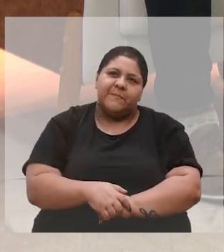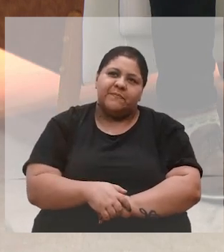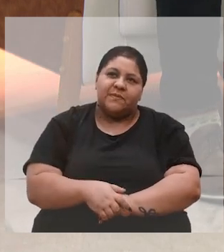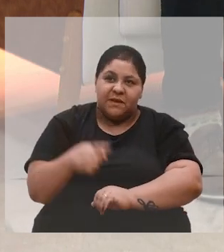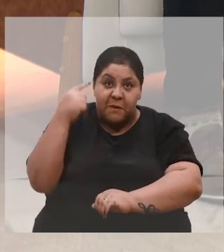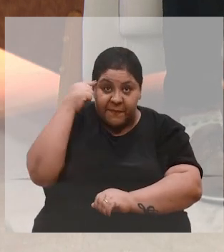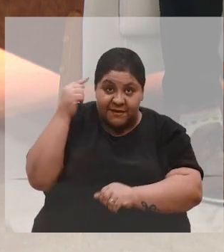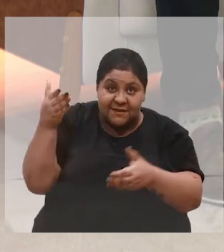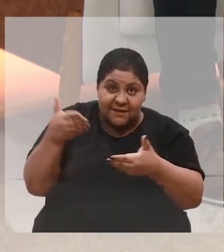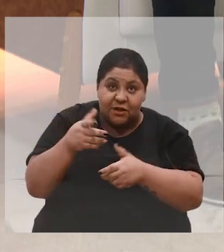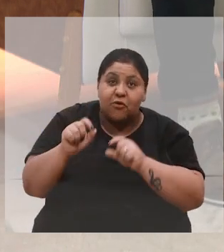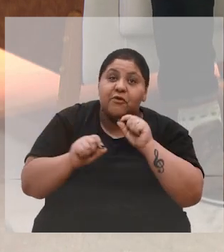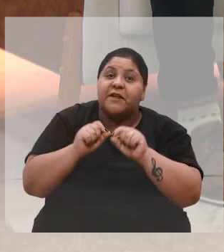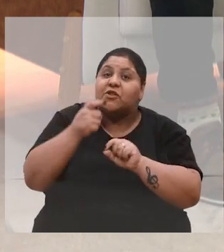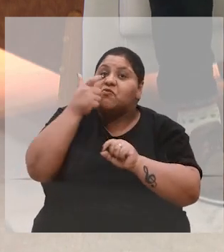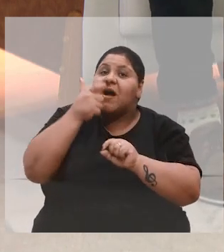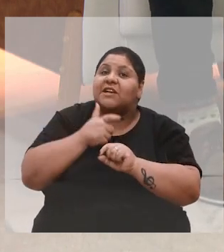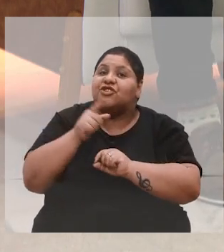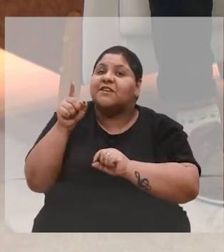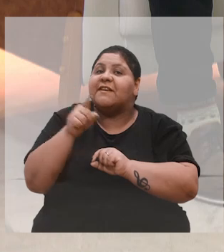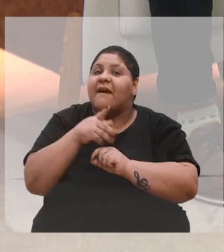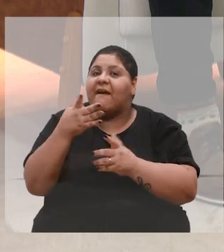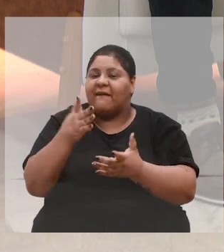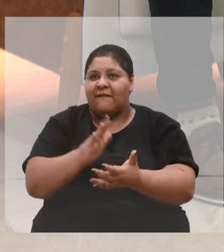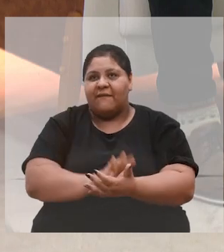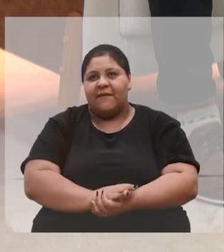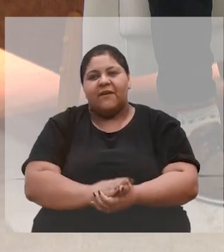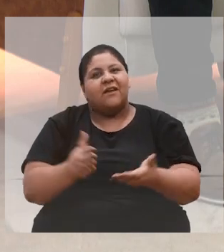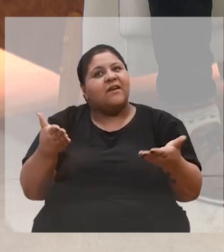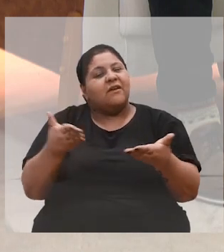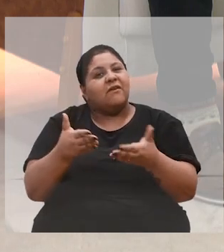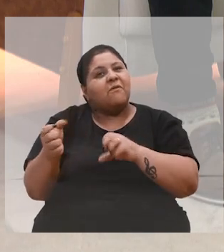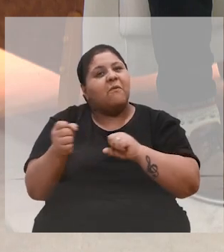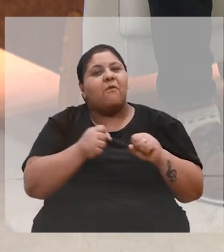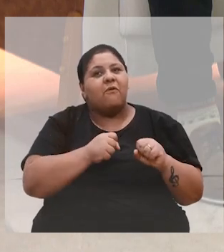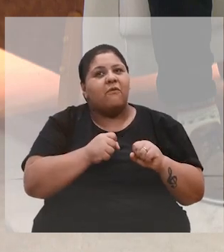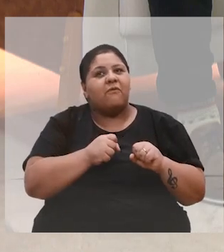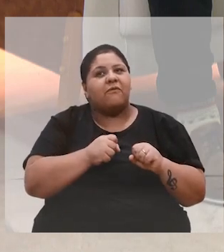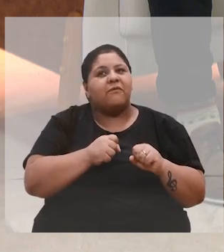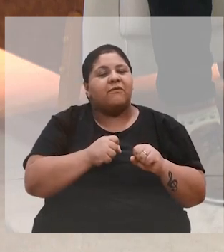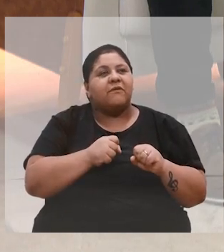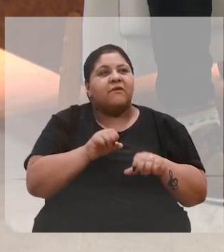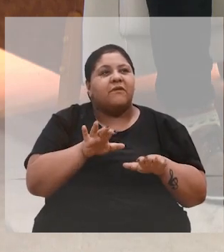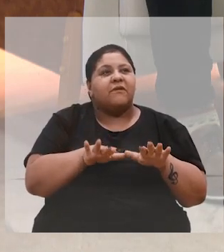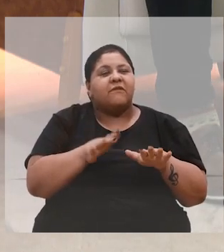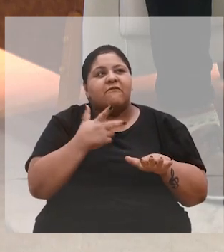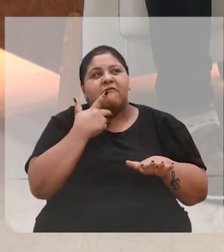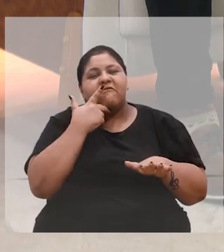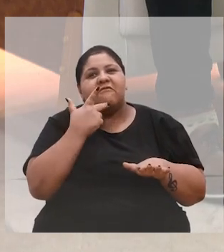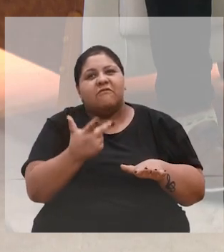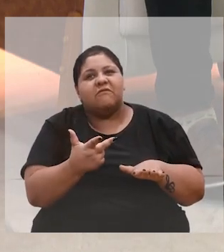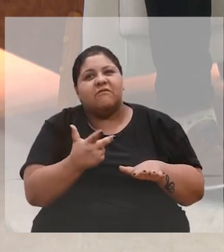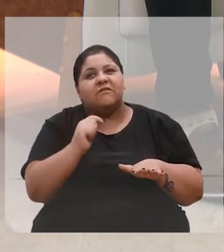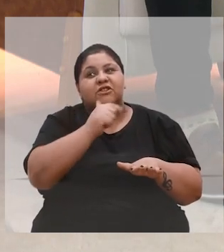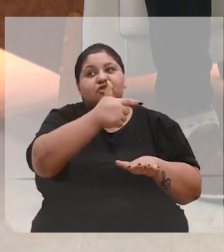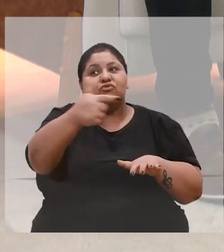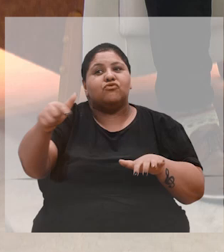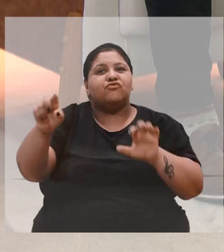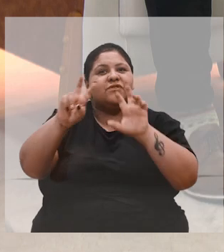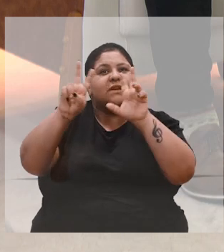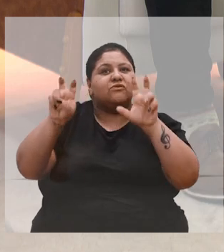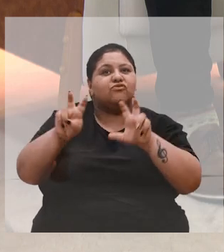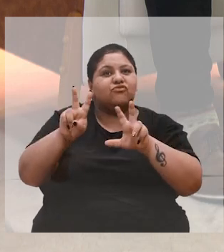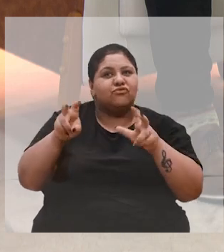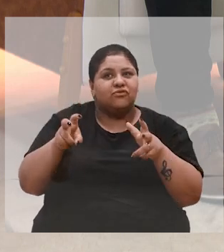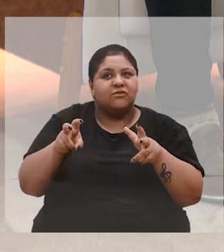E pensando agora, o que te parece? Agora eu posso talvez falar das outras